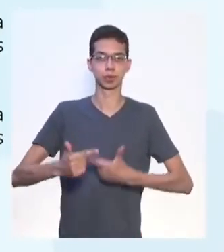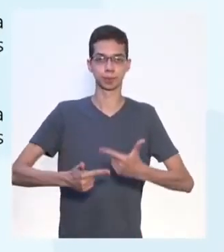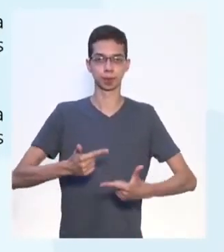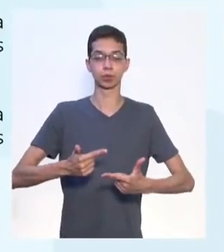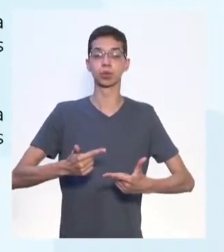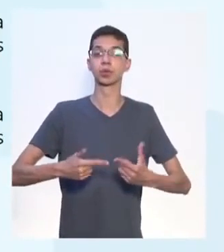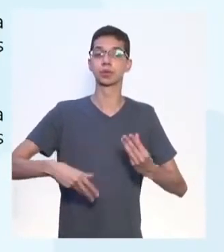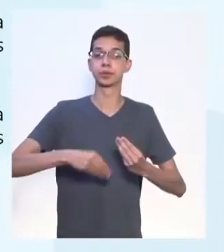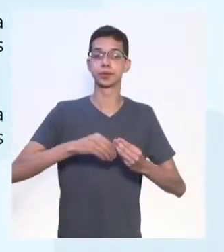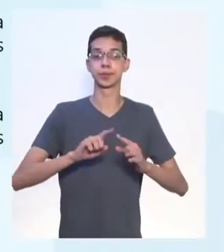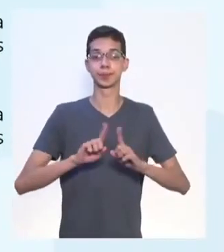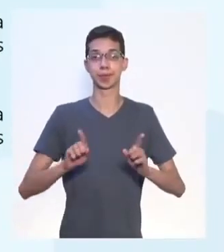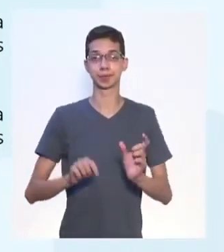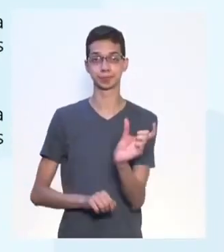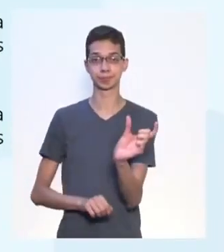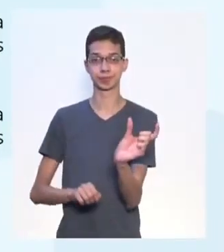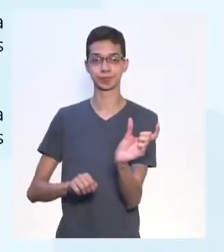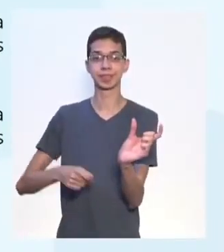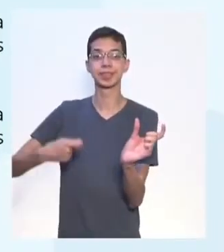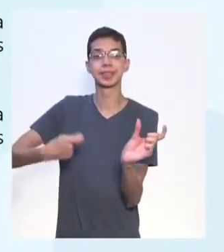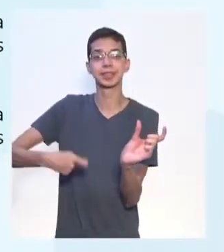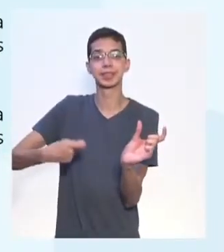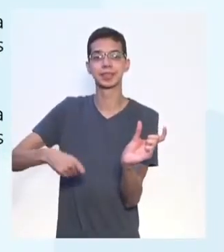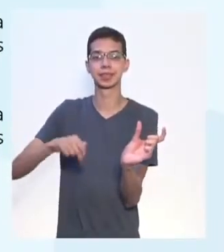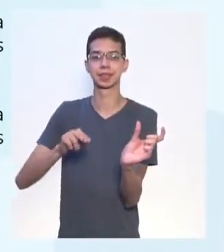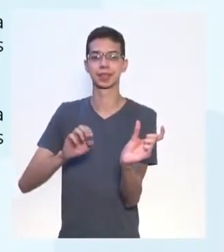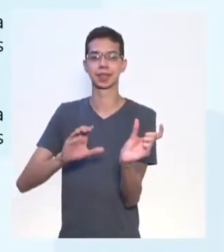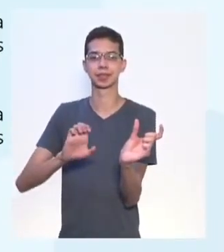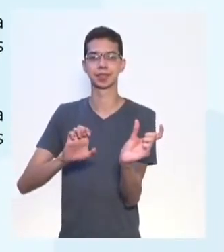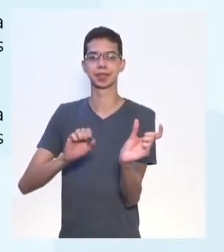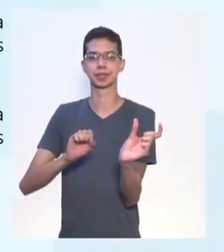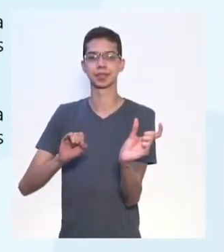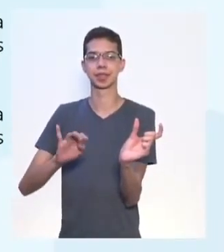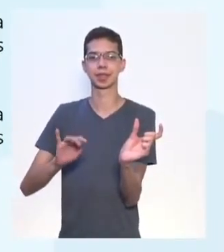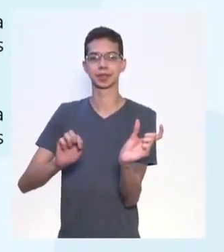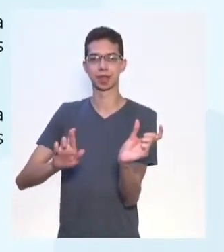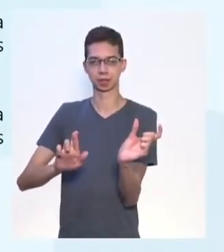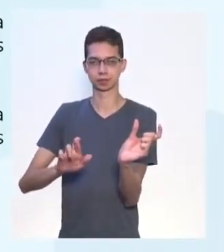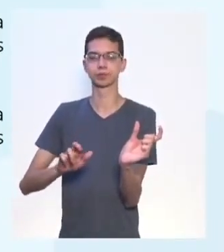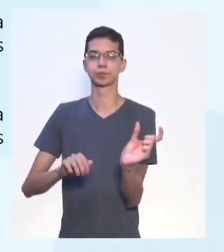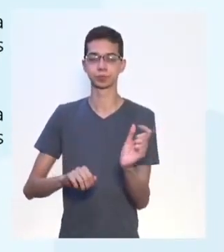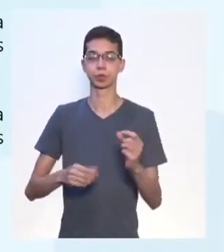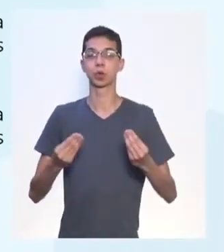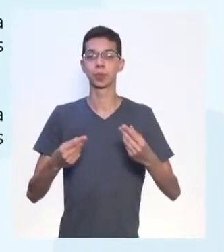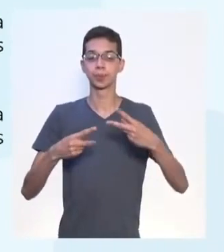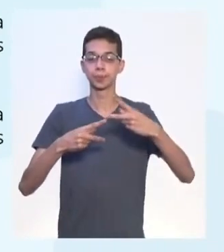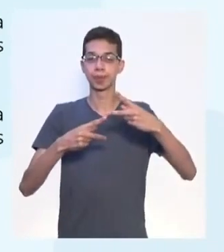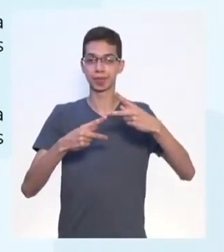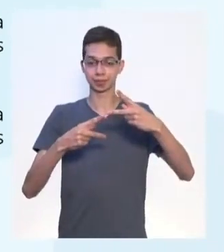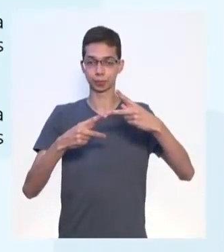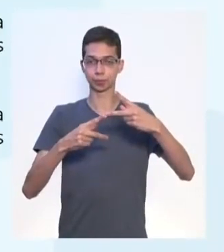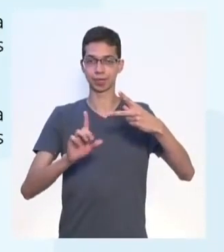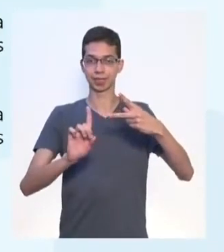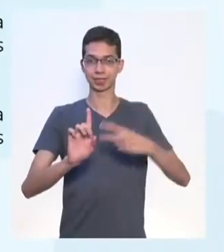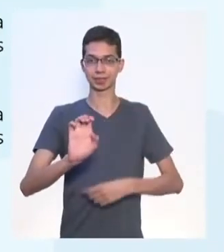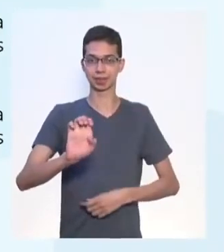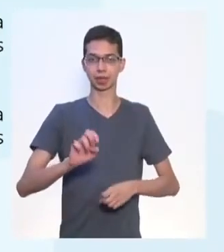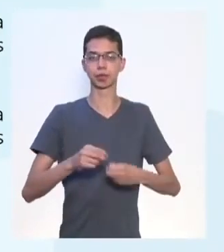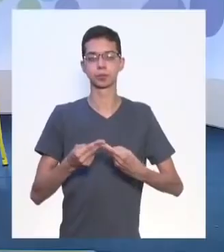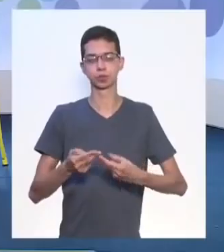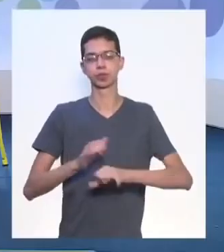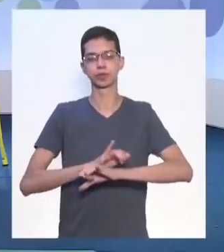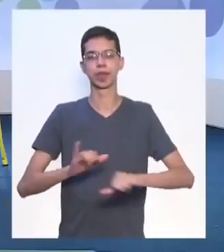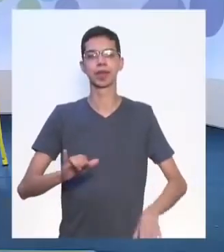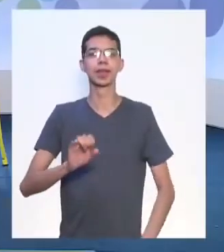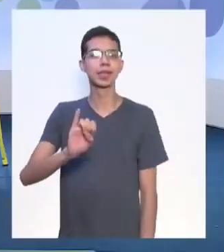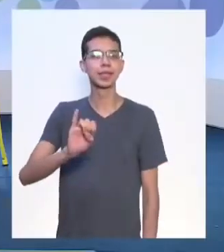verbo necessitar através da preposição de. Então, por isso a gente fala que é indireto. Eu acho que os alunos já retomaram. Você